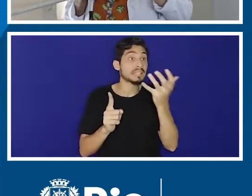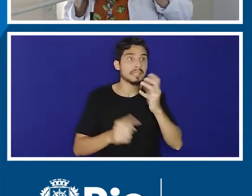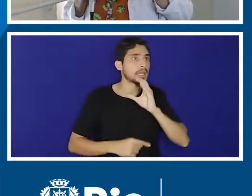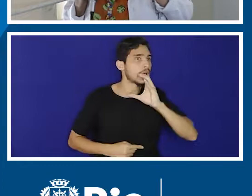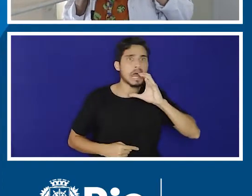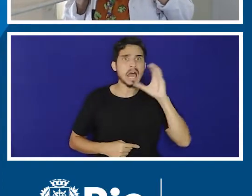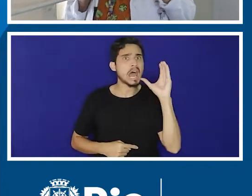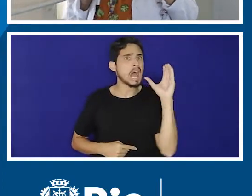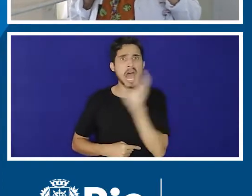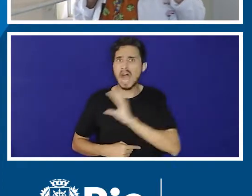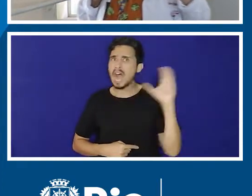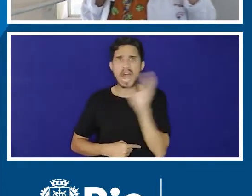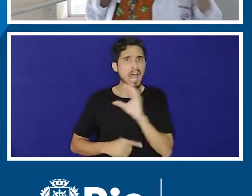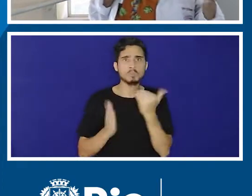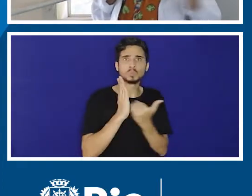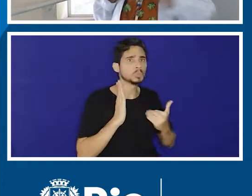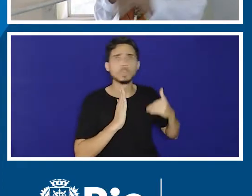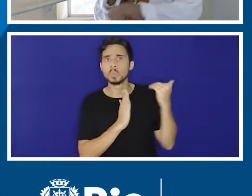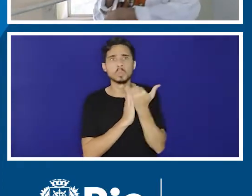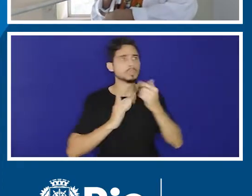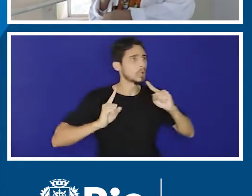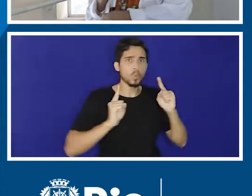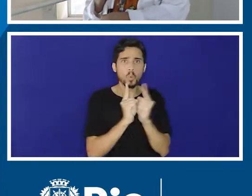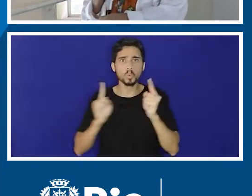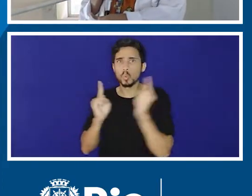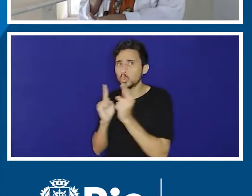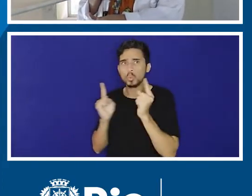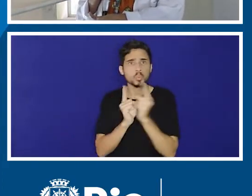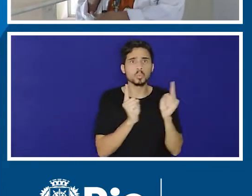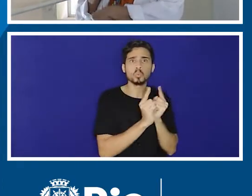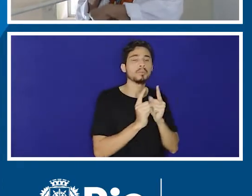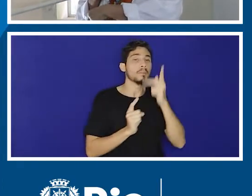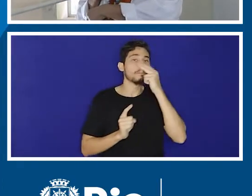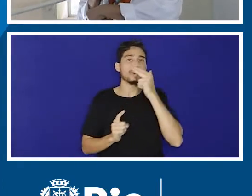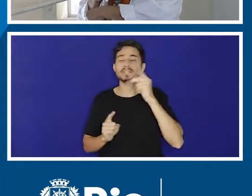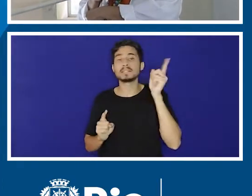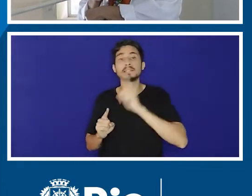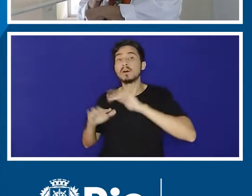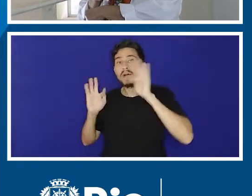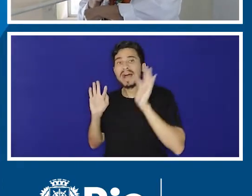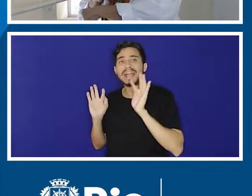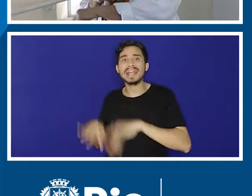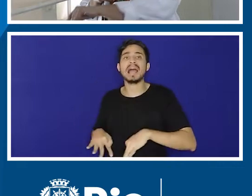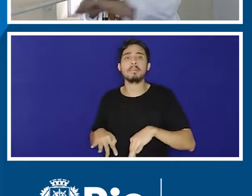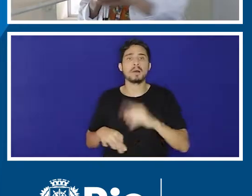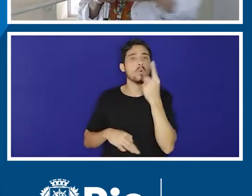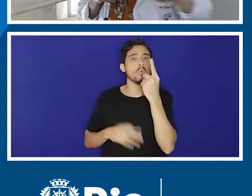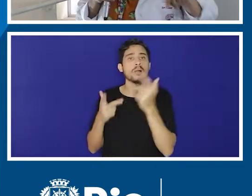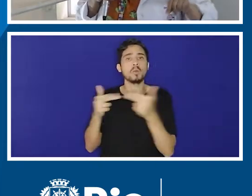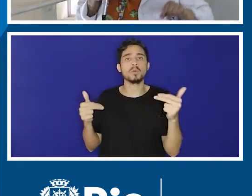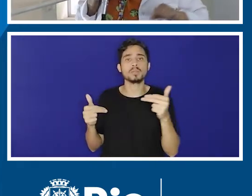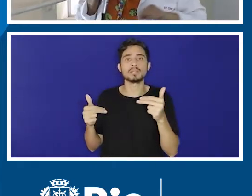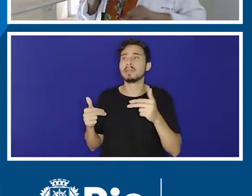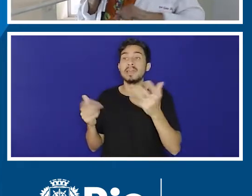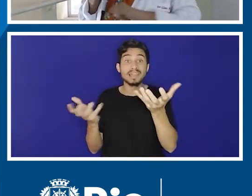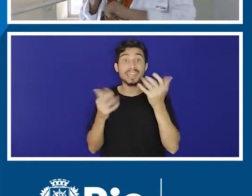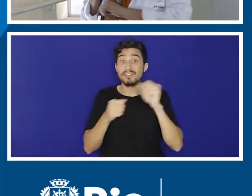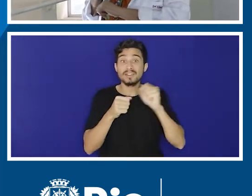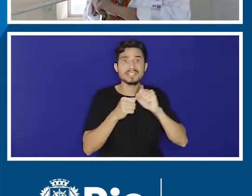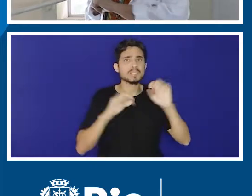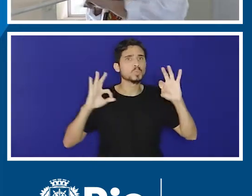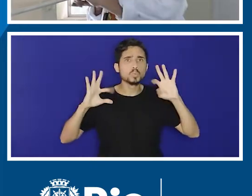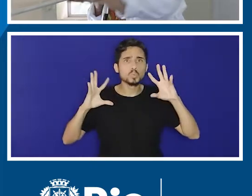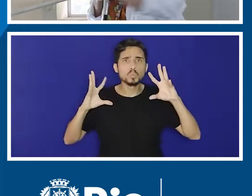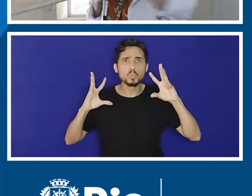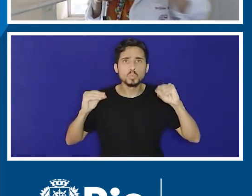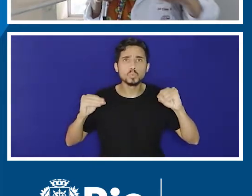e ela faz uma coisa atrás da outra sem terminar a primeira. A agitação psicomotora é uma agitação que não